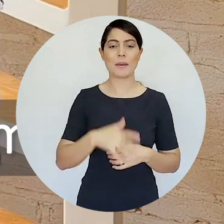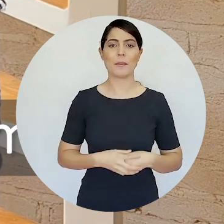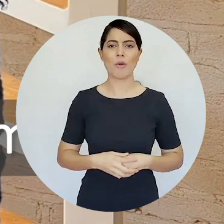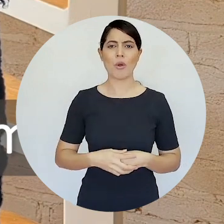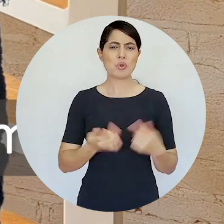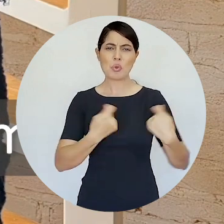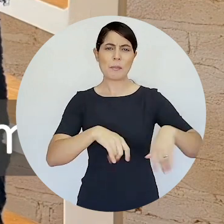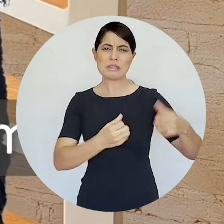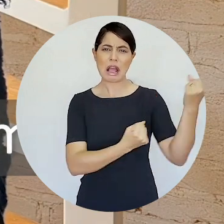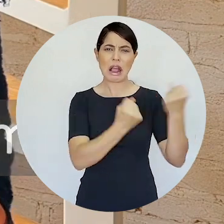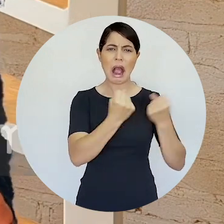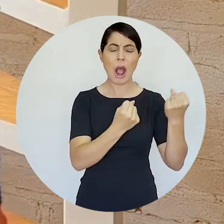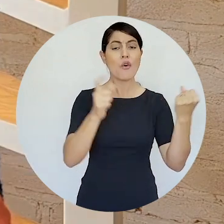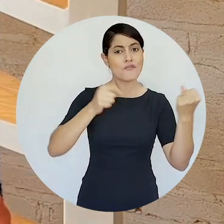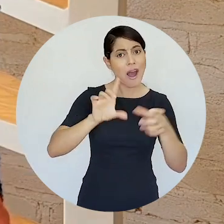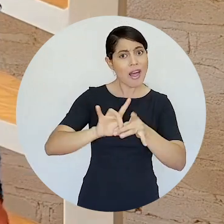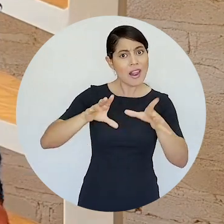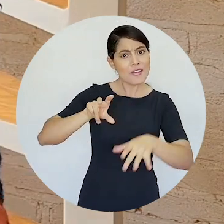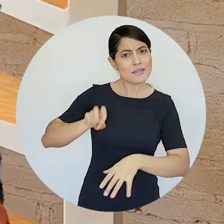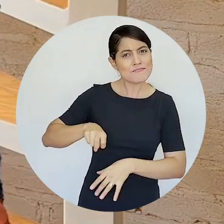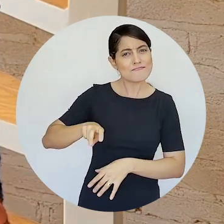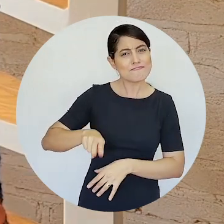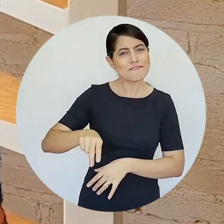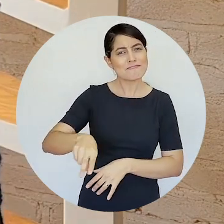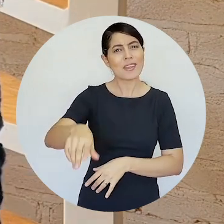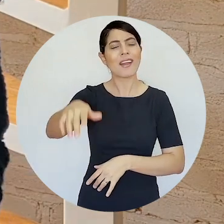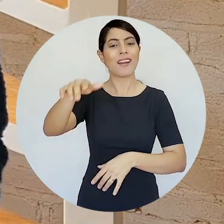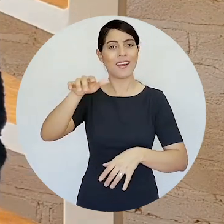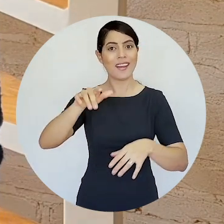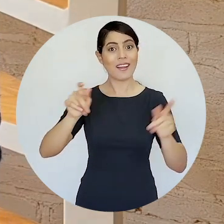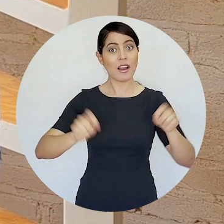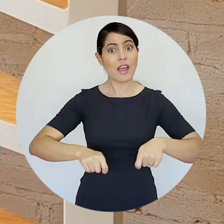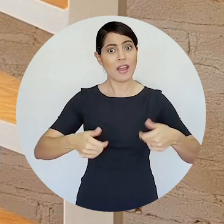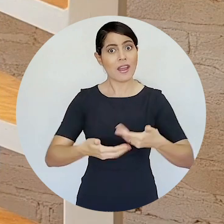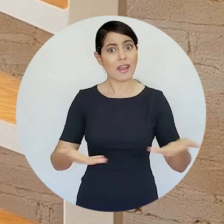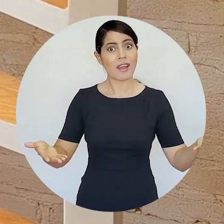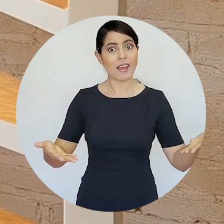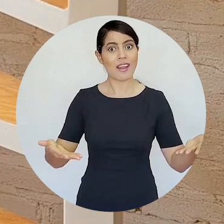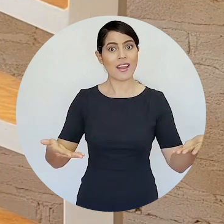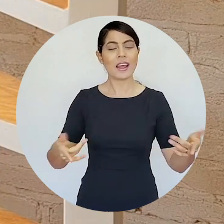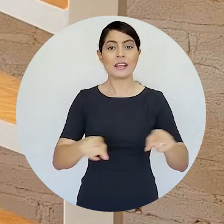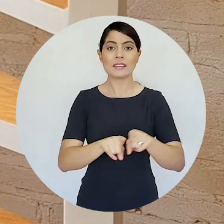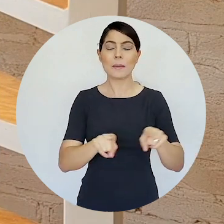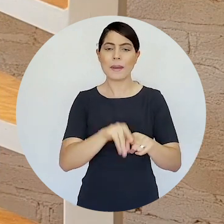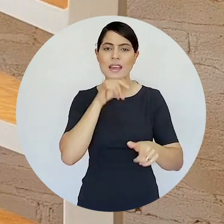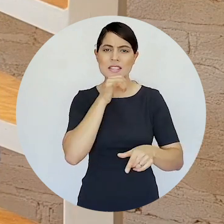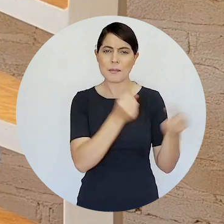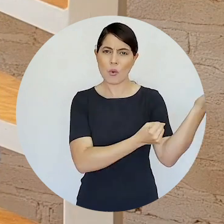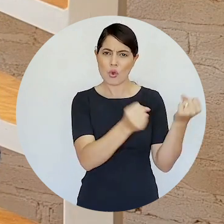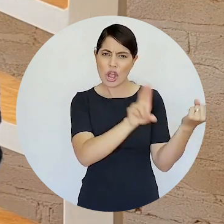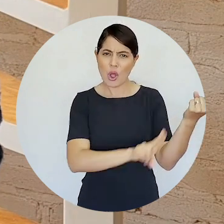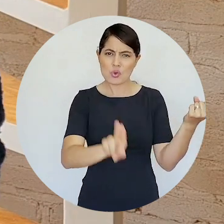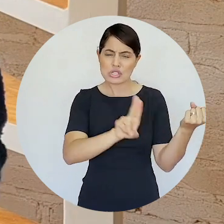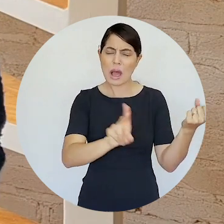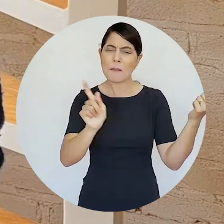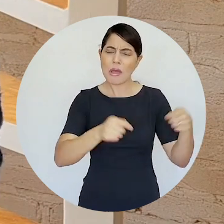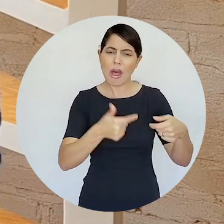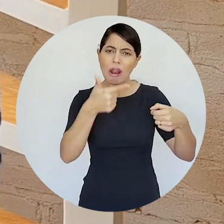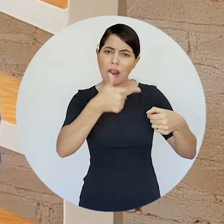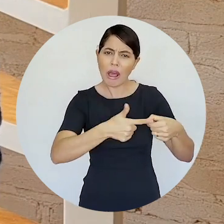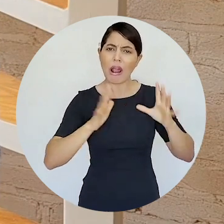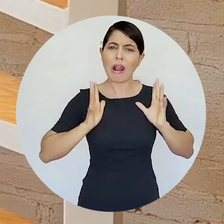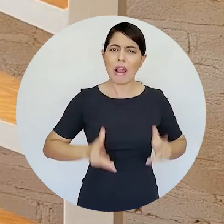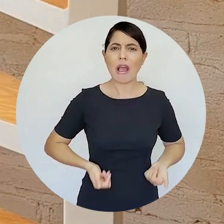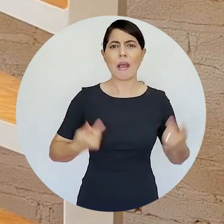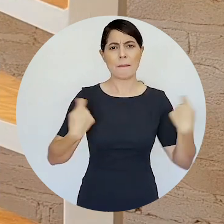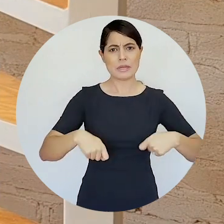optando por caminhadas a pé, quando a gente pode dispensar o carro. E se tiver que ir de carro, use combustíveis que não são de fontes fósseis,